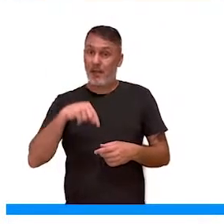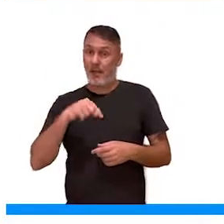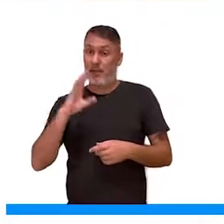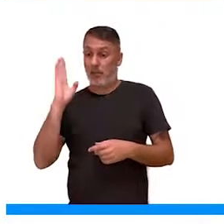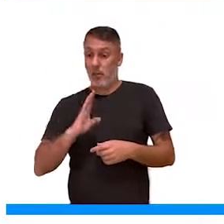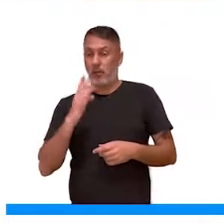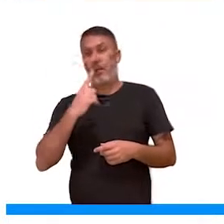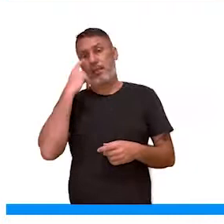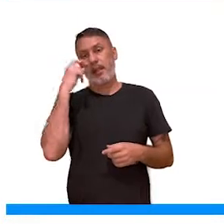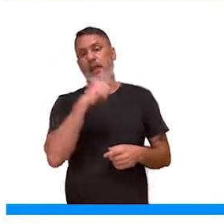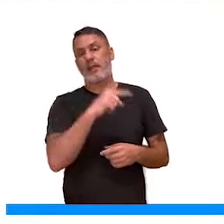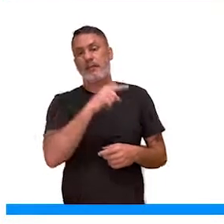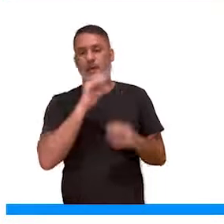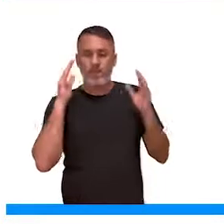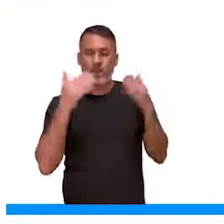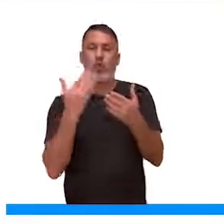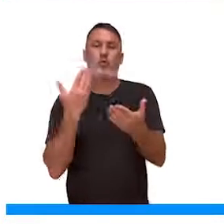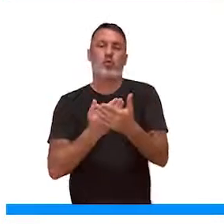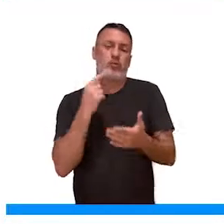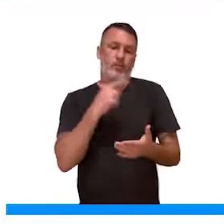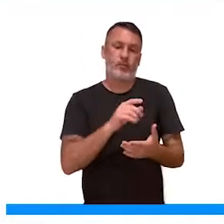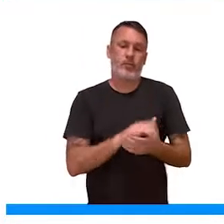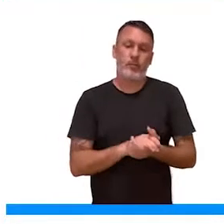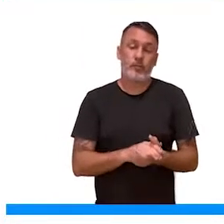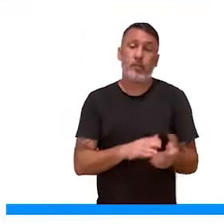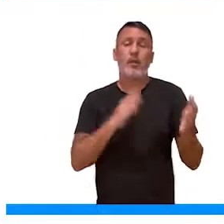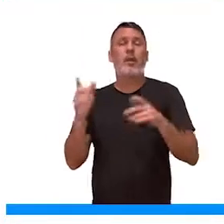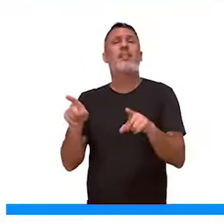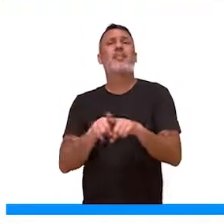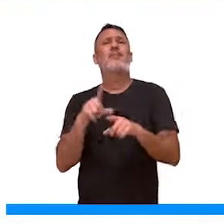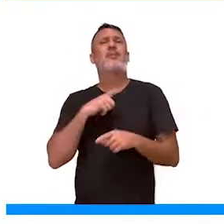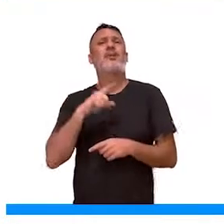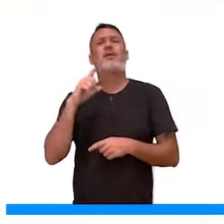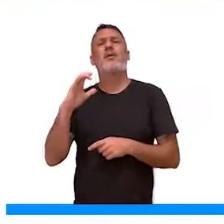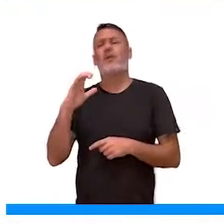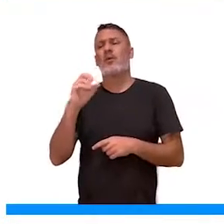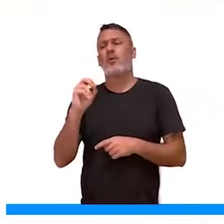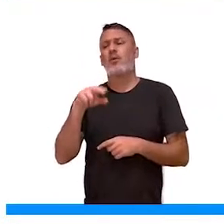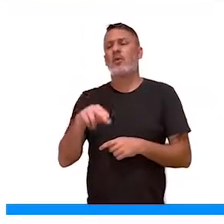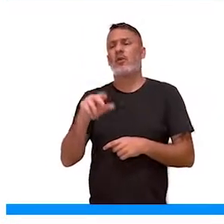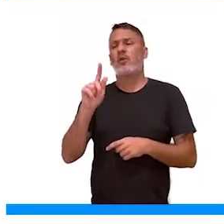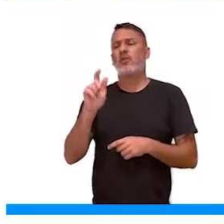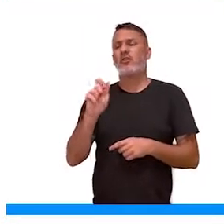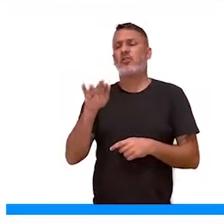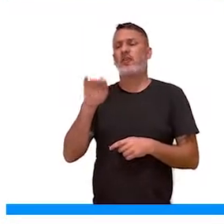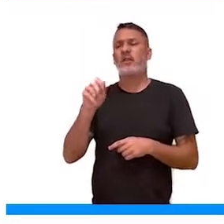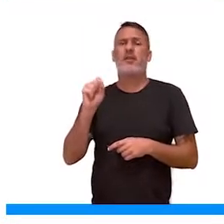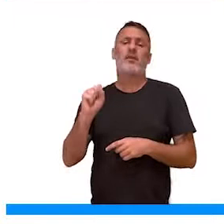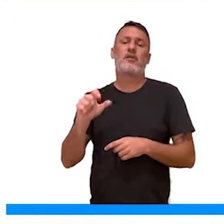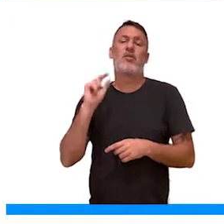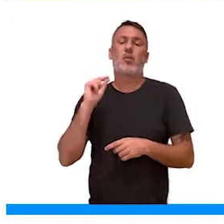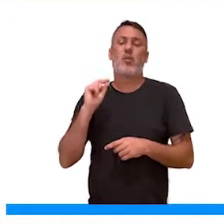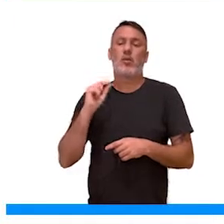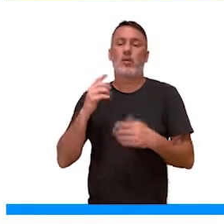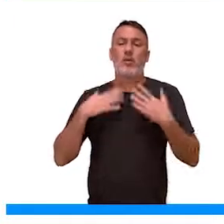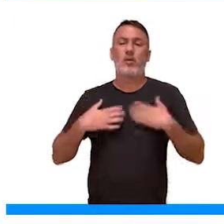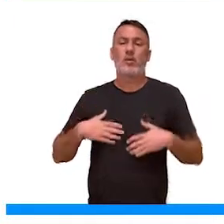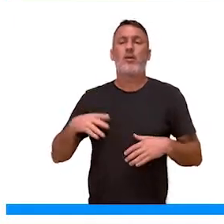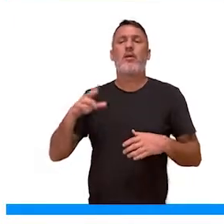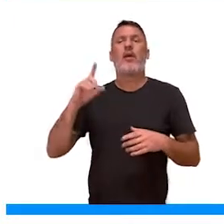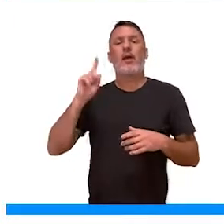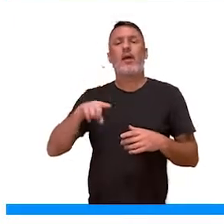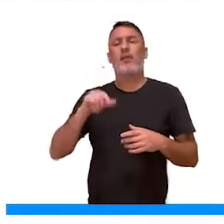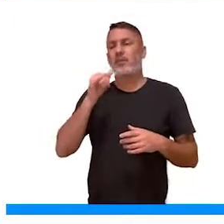aqui é o que nos interessa. E temos as congênitas, que são afecções decorrentes de desvios no